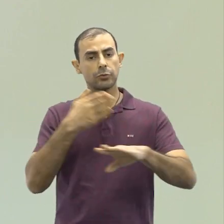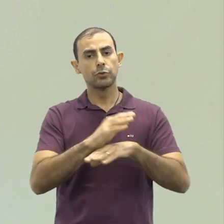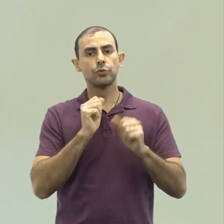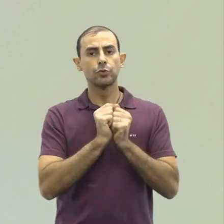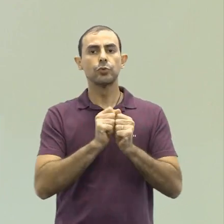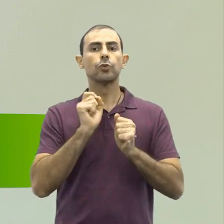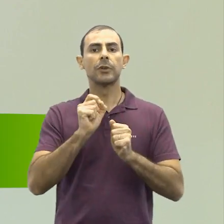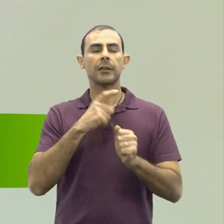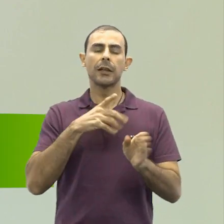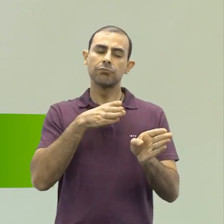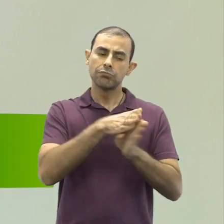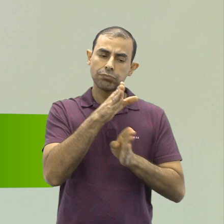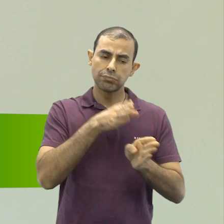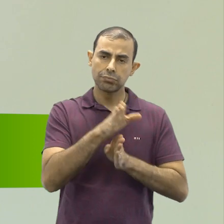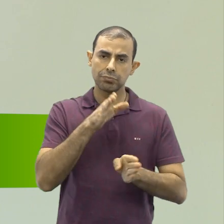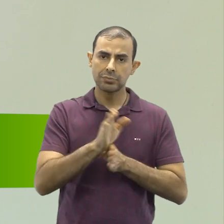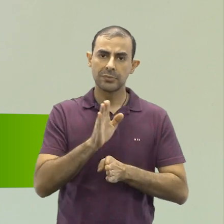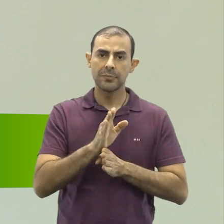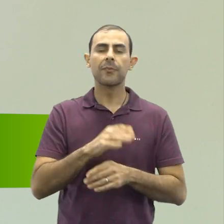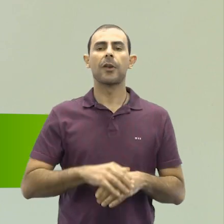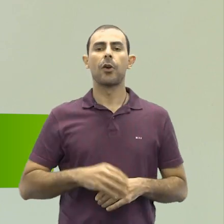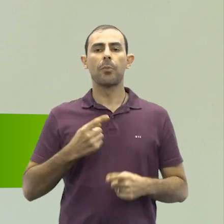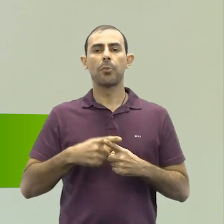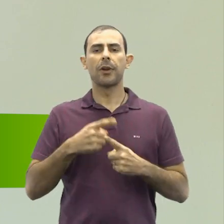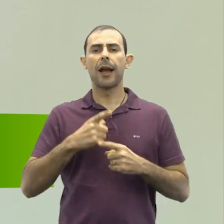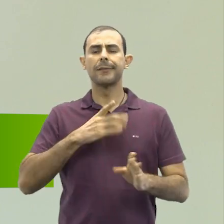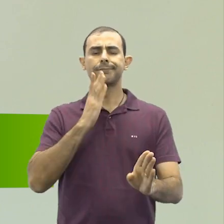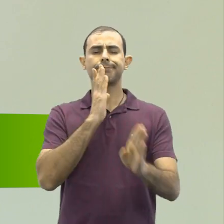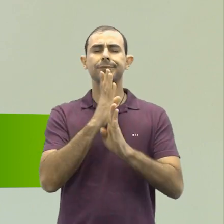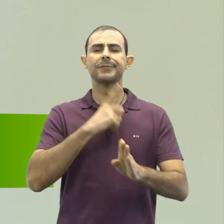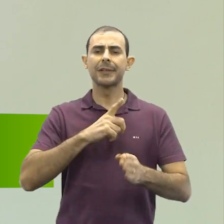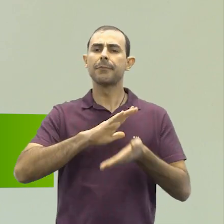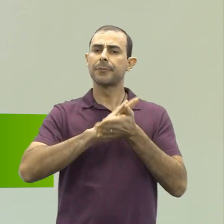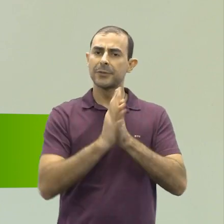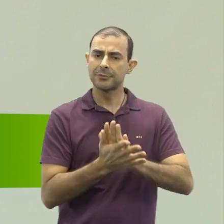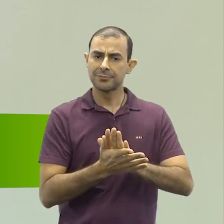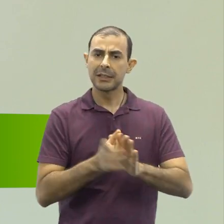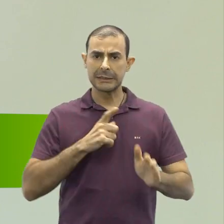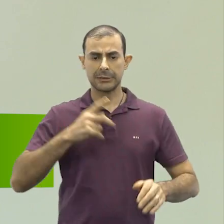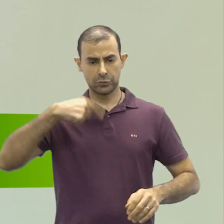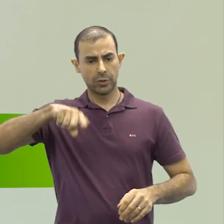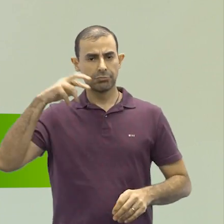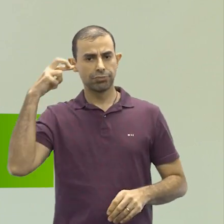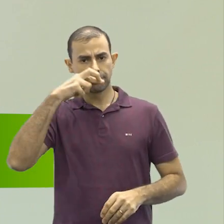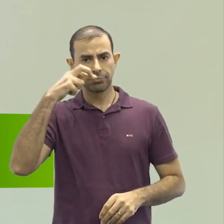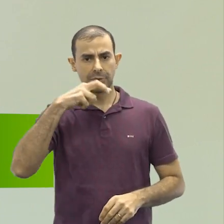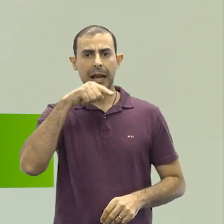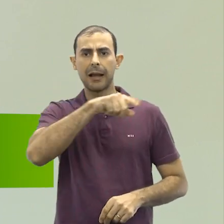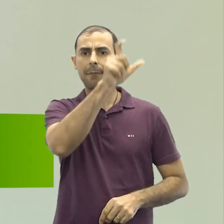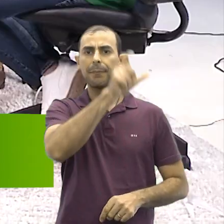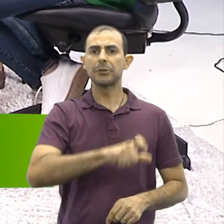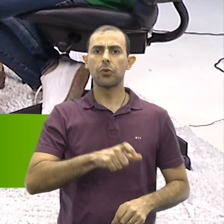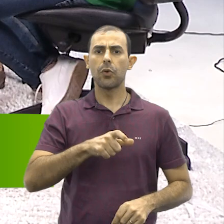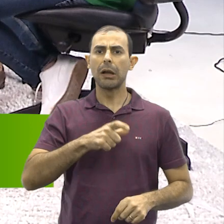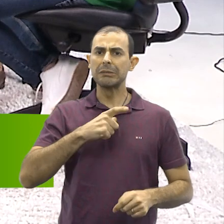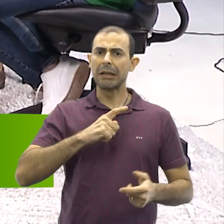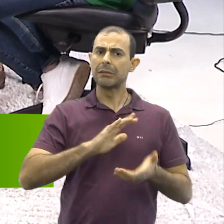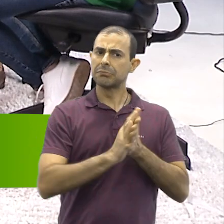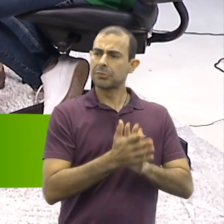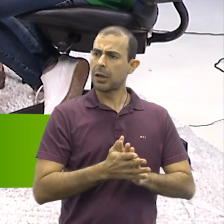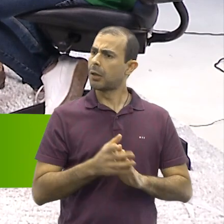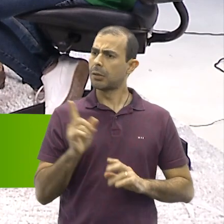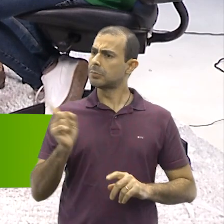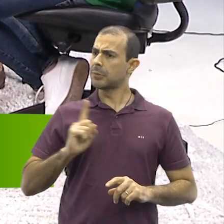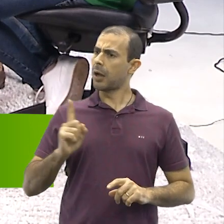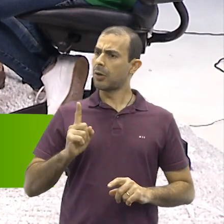orientação. Então, muitas das situações de maus tratos em que nós verificamos por meio desse monitoramento, por falta de conhecimento do tutor.